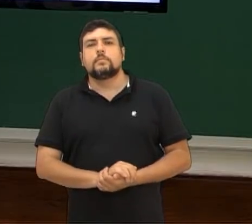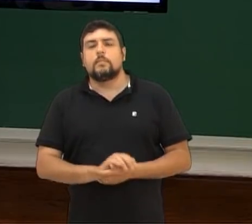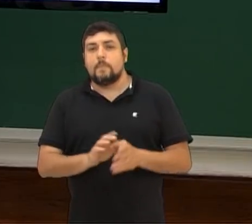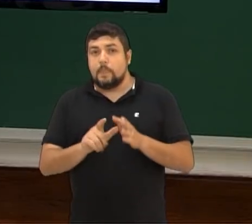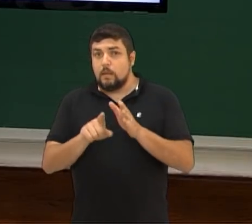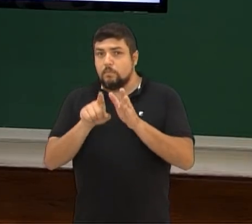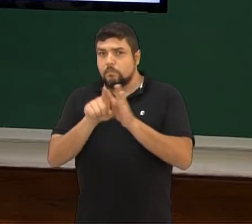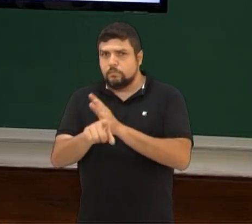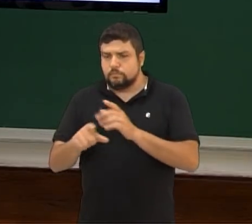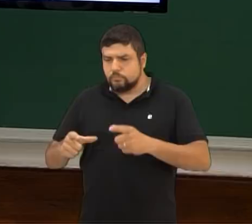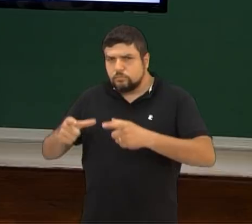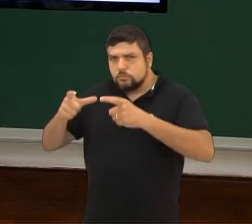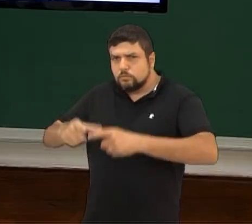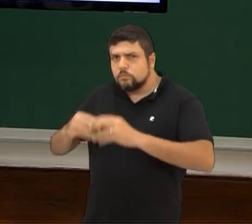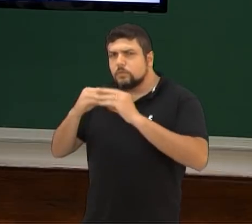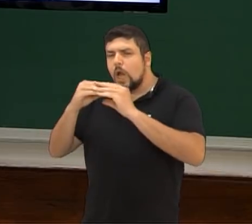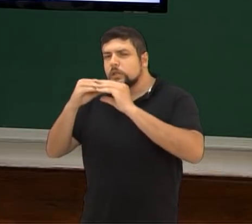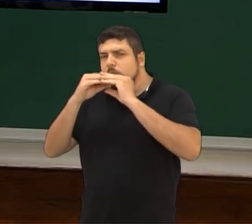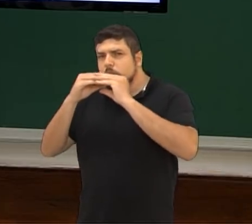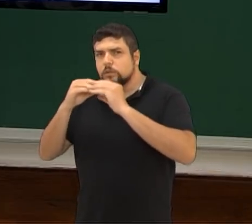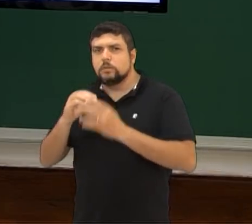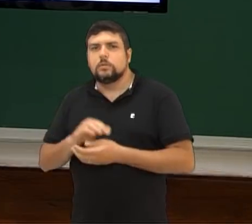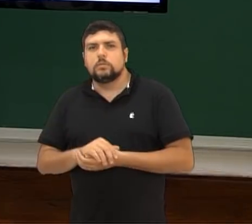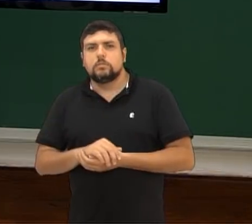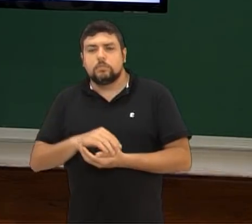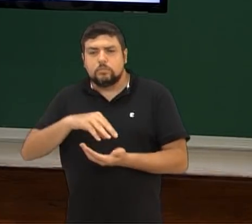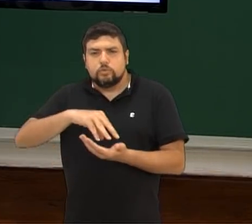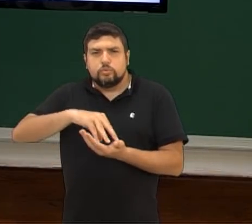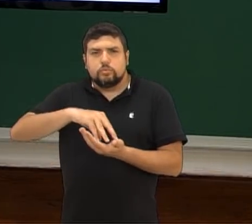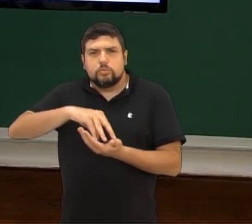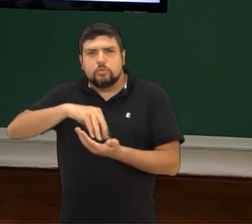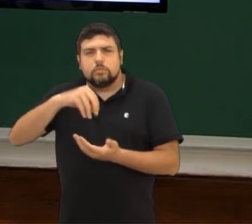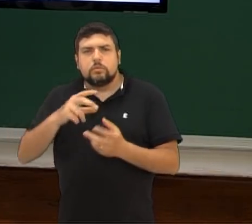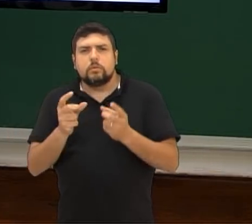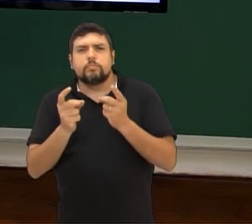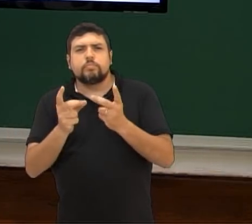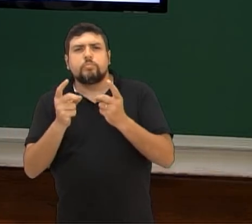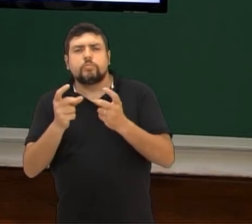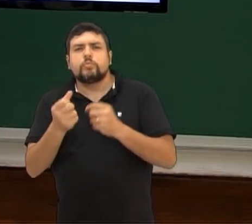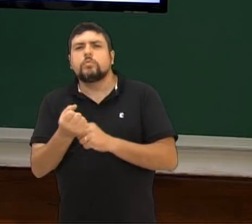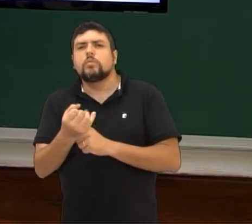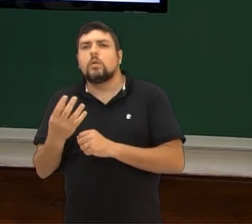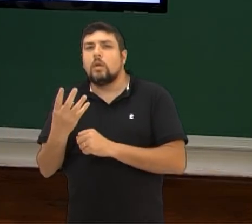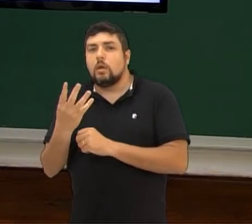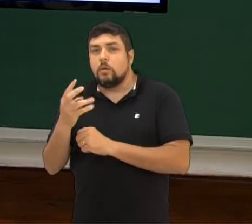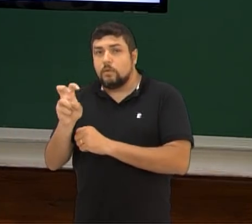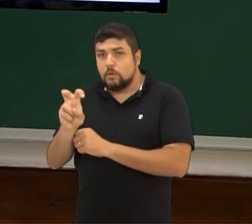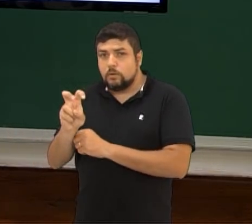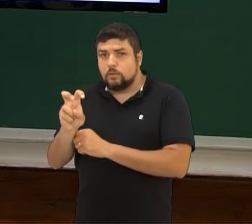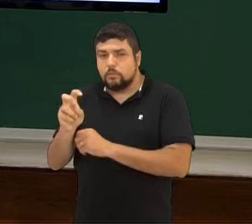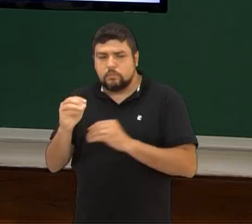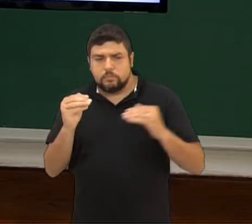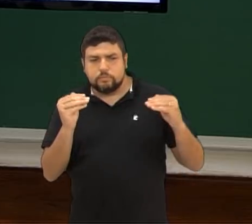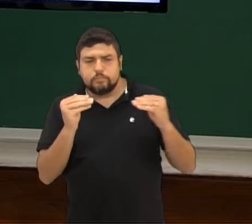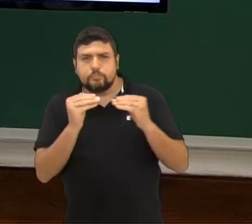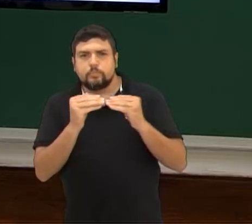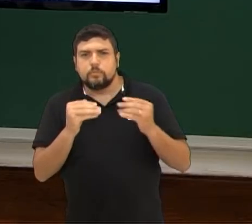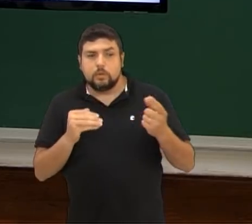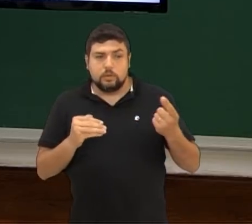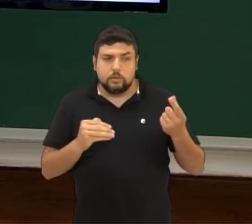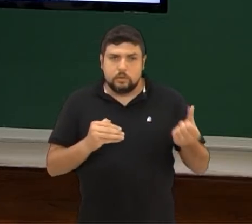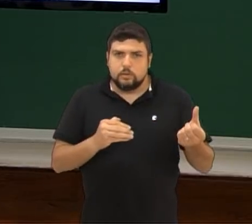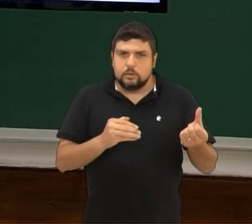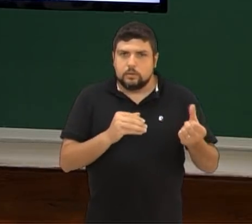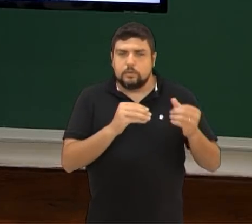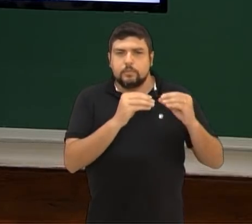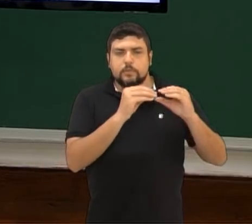uma lanchonete, para cada 45 coxinhas vendidas, são vendidas 16 empadas. Veja que você